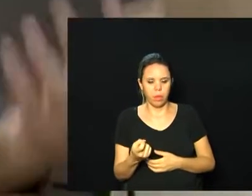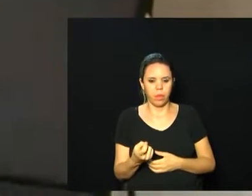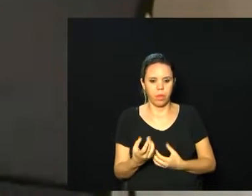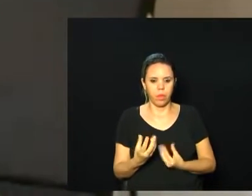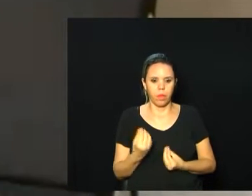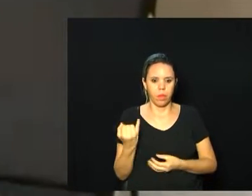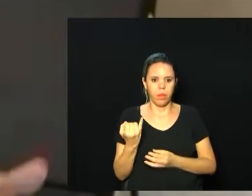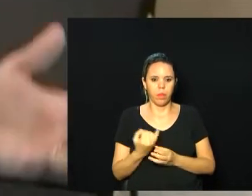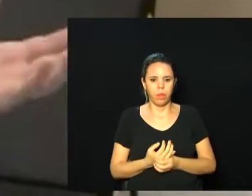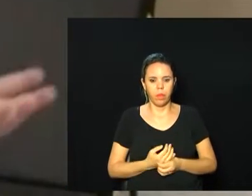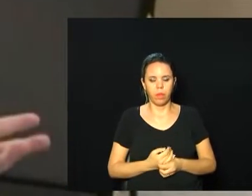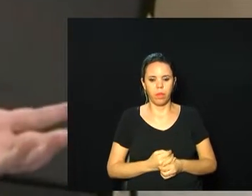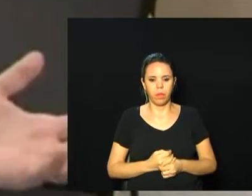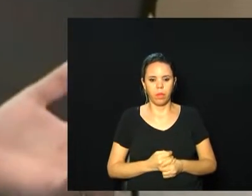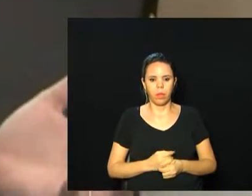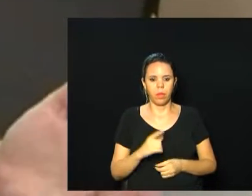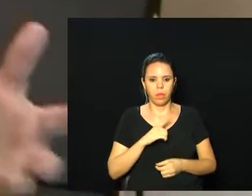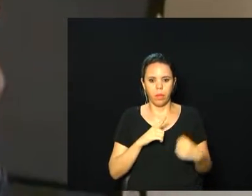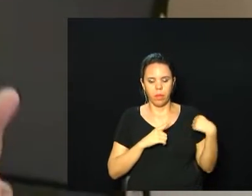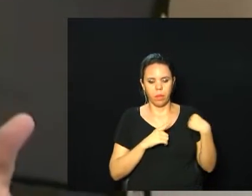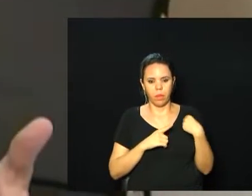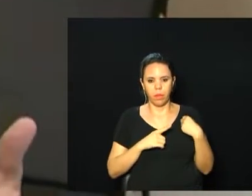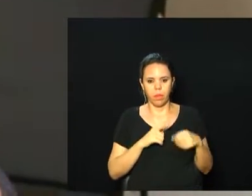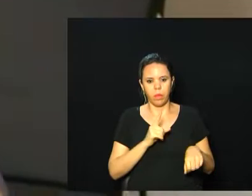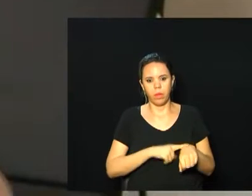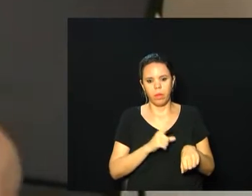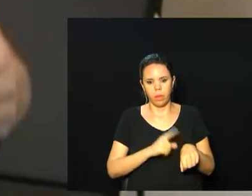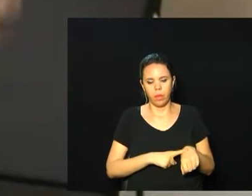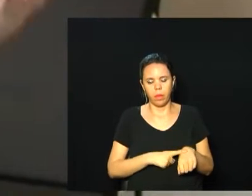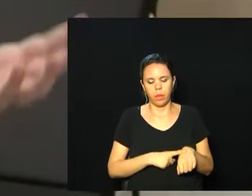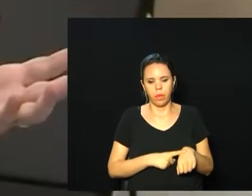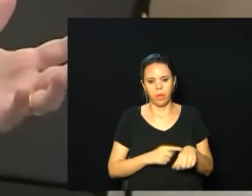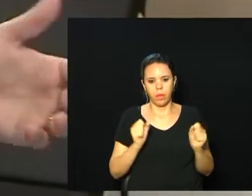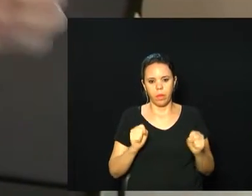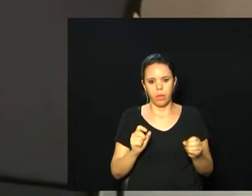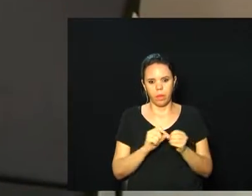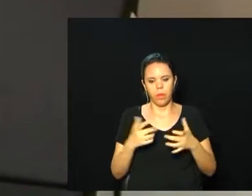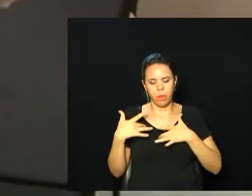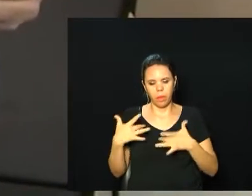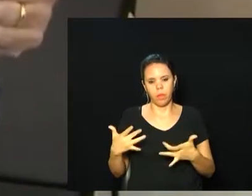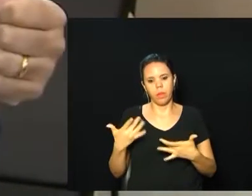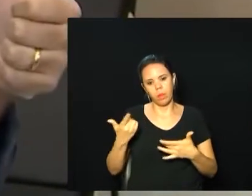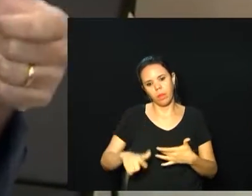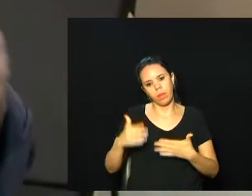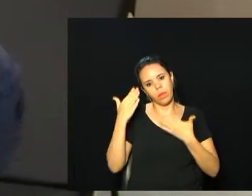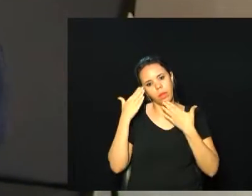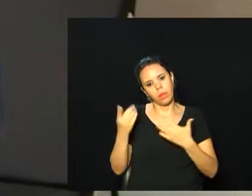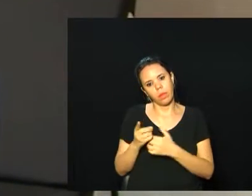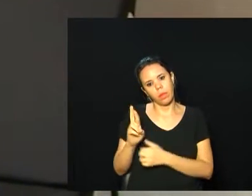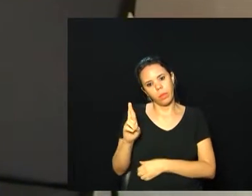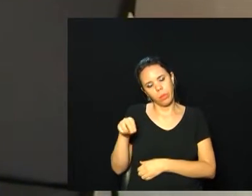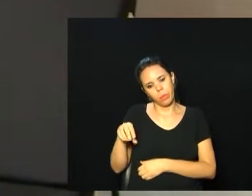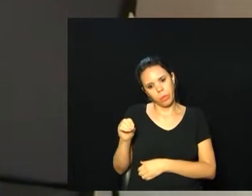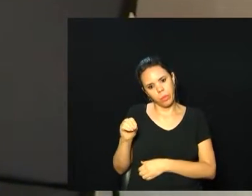muito importante que haja de fato esse tempinho para poder fazer a doação. Mais uma vez, muito obrigado ao doutor